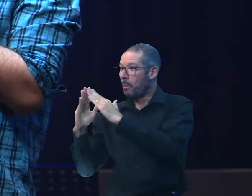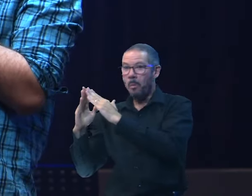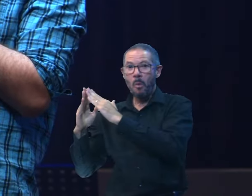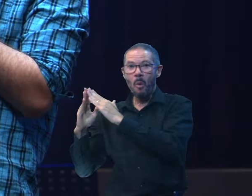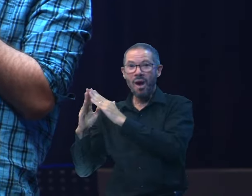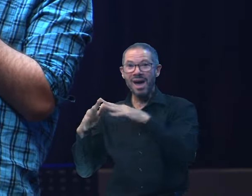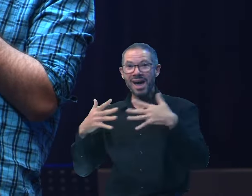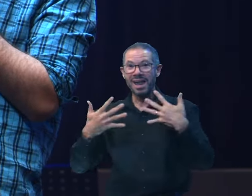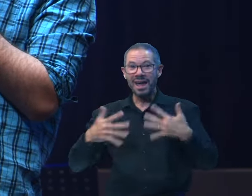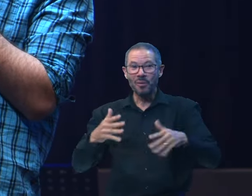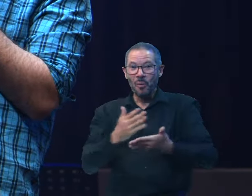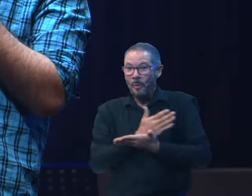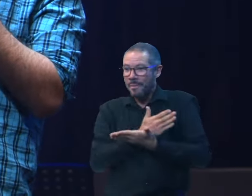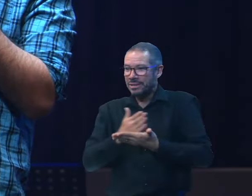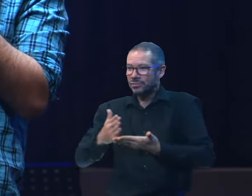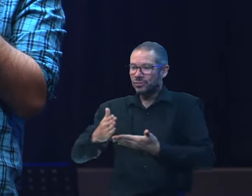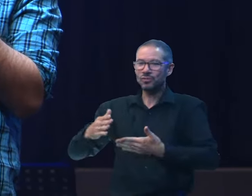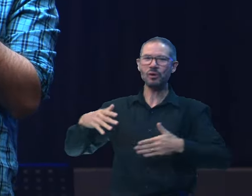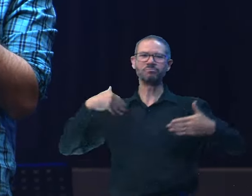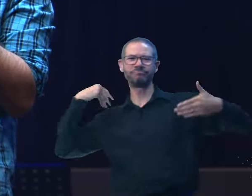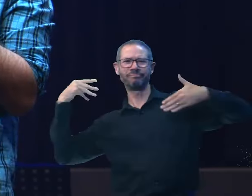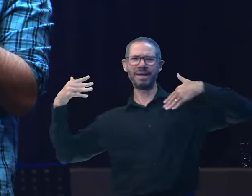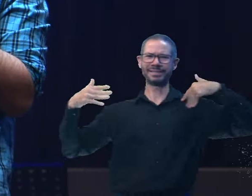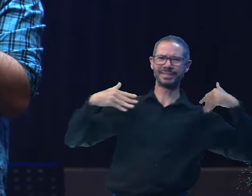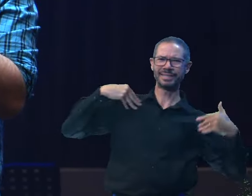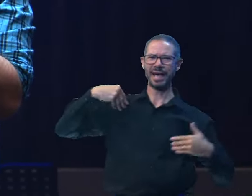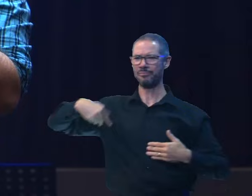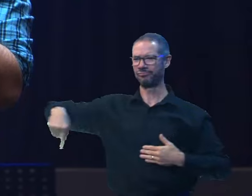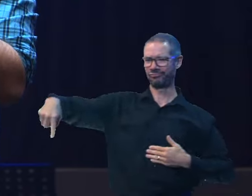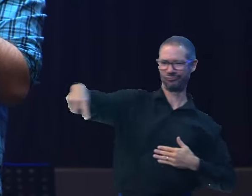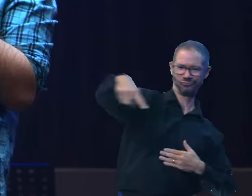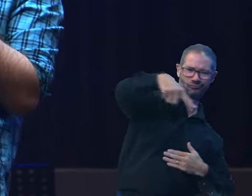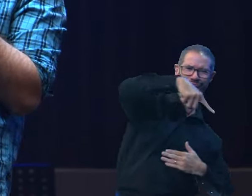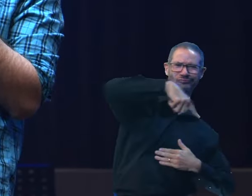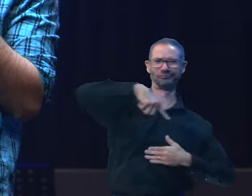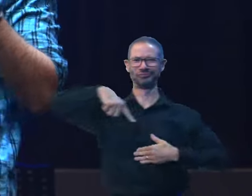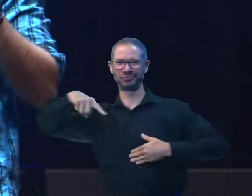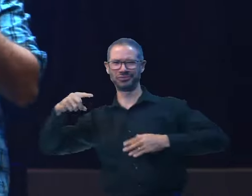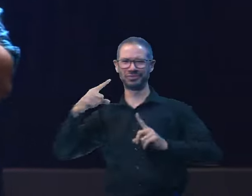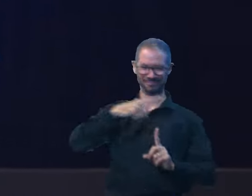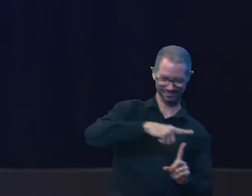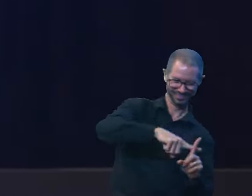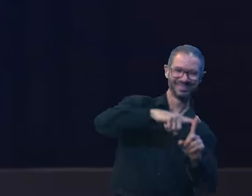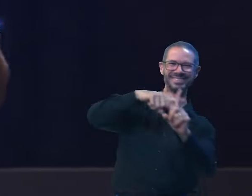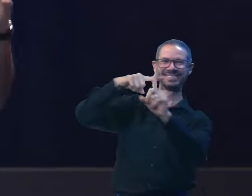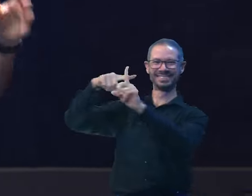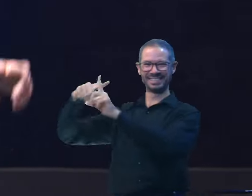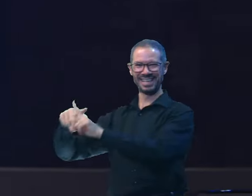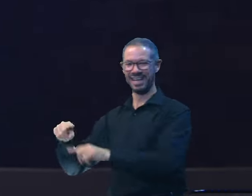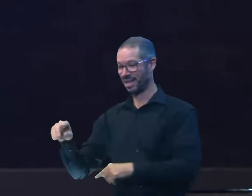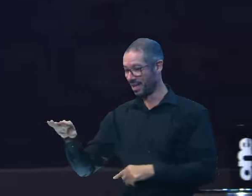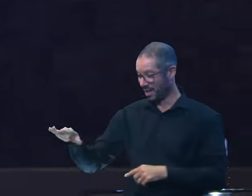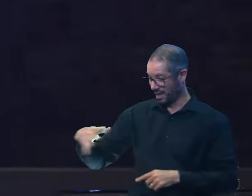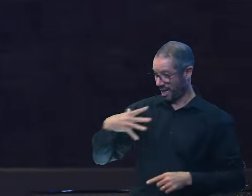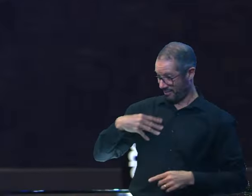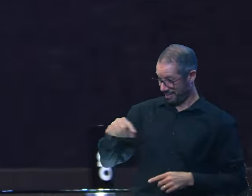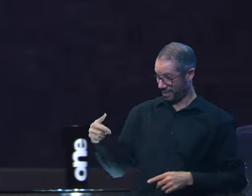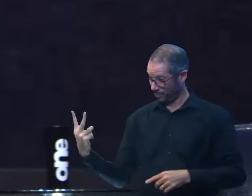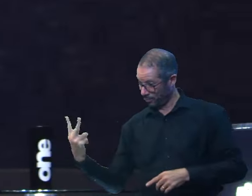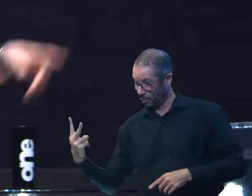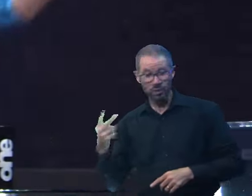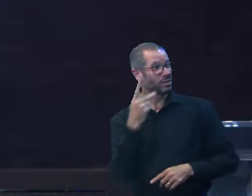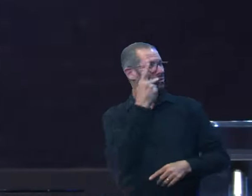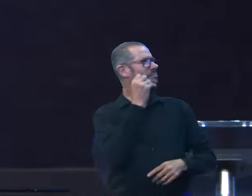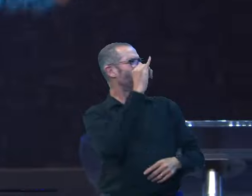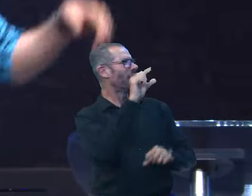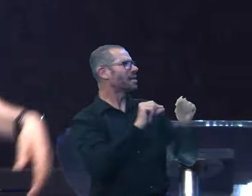Então, a gente começou a passear em volta do cemitério. E aí, a Bia, ou o Sammy, não lembro qual dos dois, olhou e falou assim: pai,